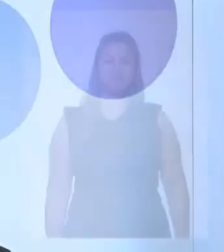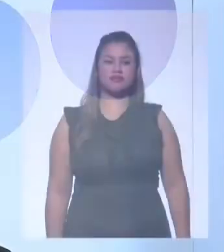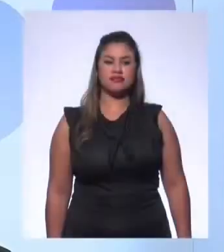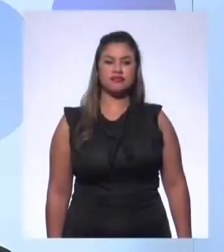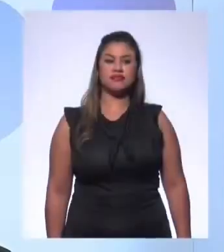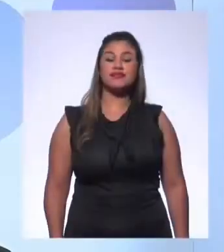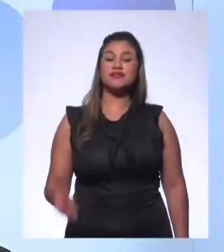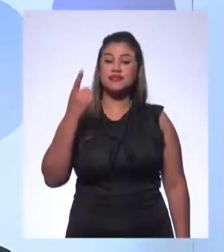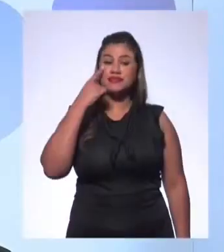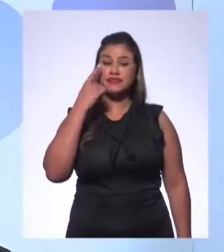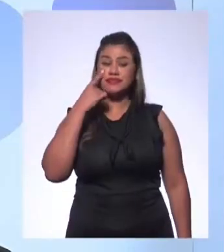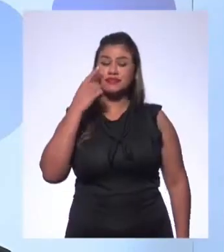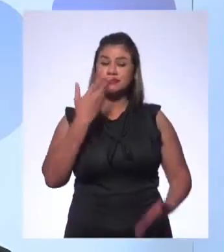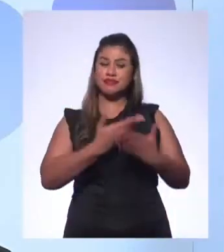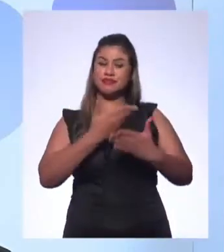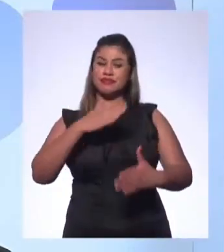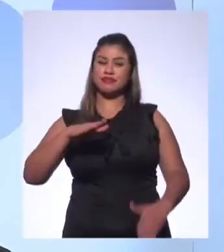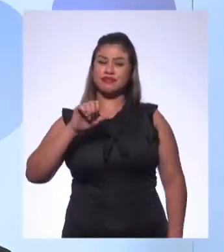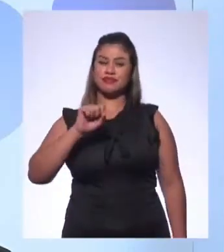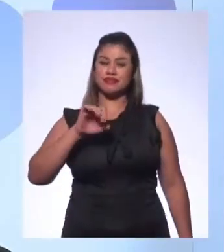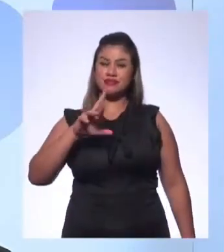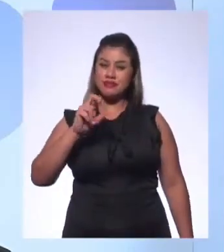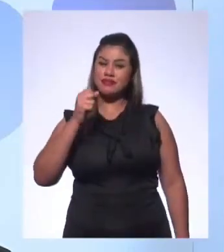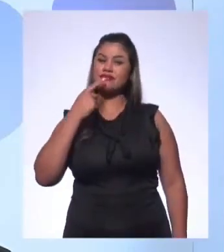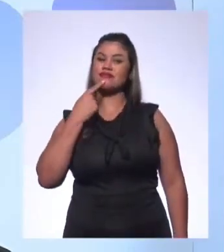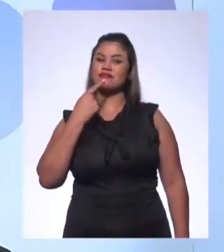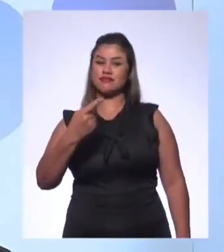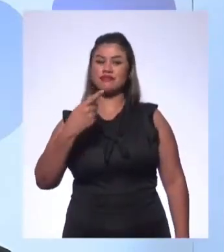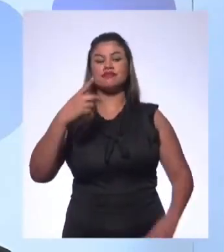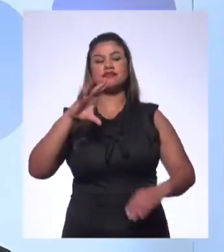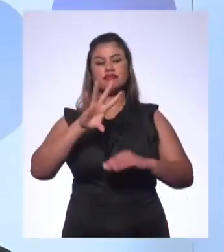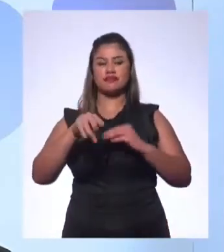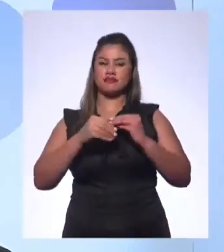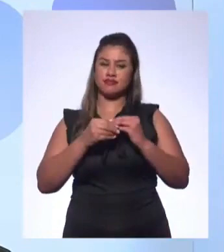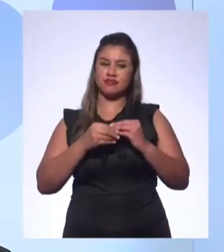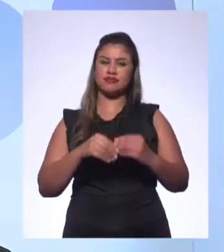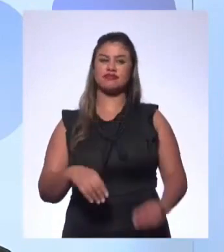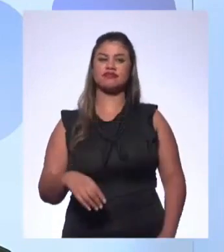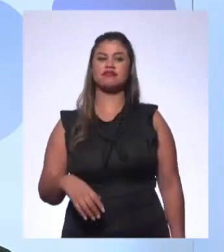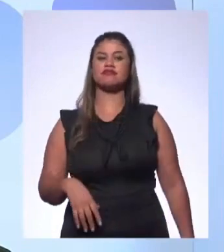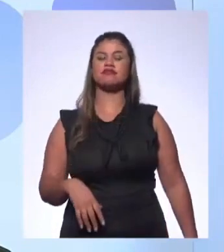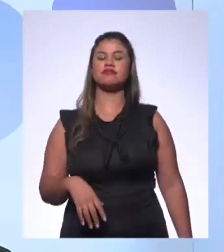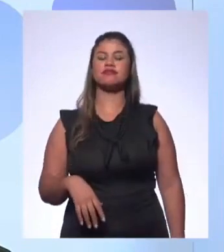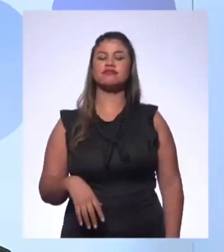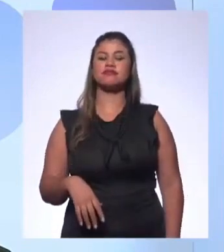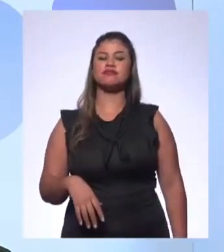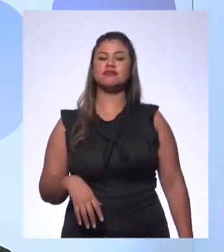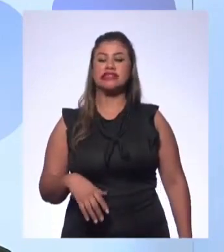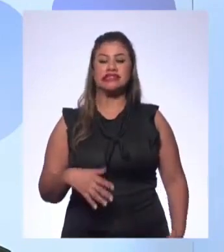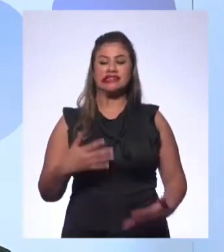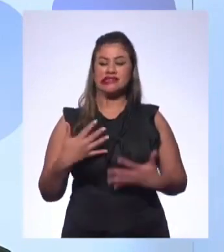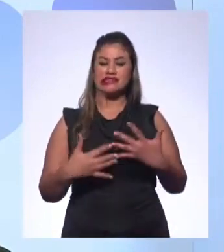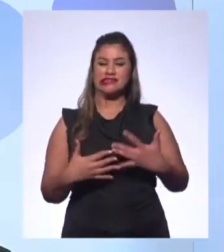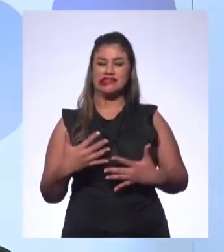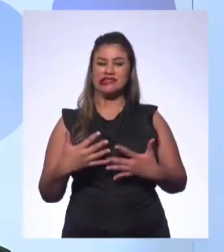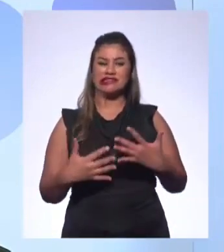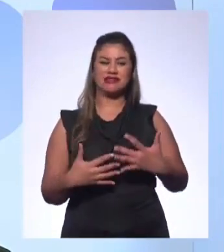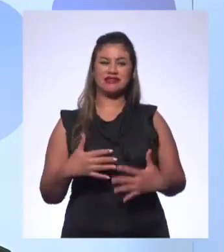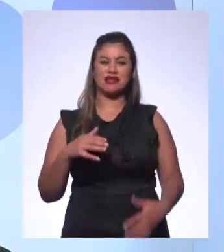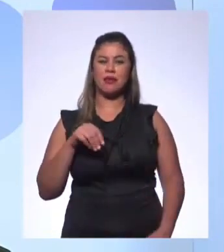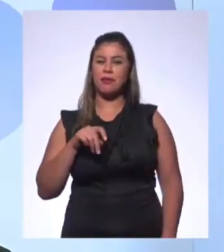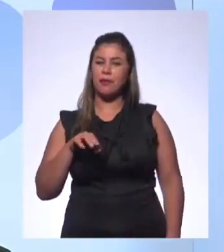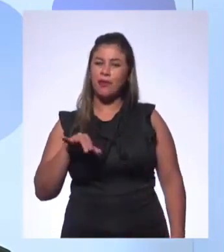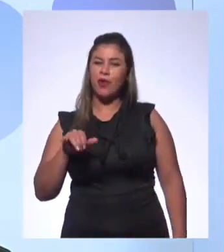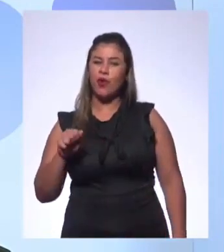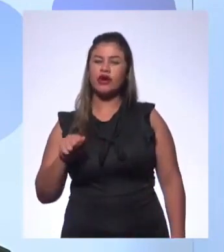Olha, a aluna Sara Castro, ideia de adição. A aluna, me perdi aqui, acho que a aluna